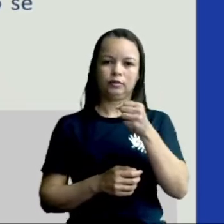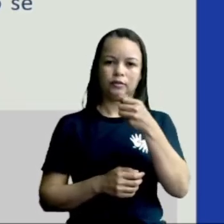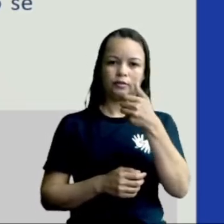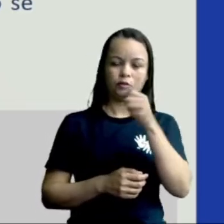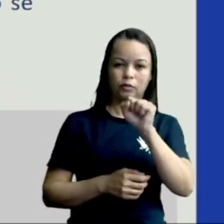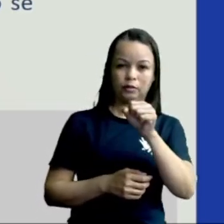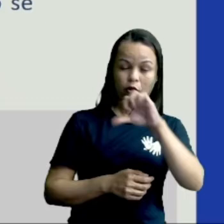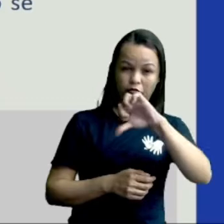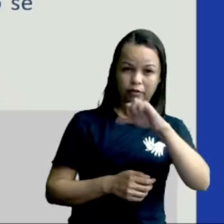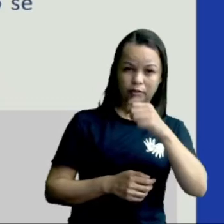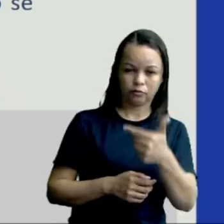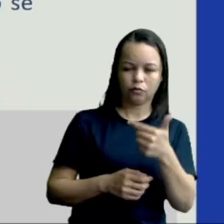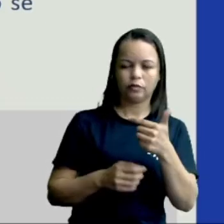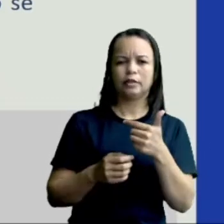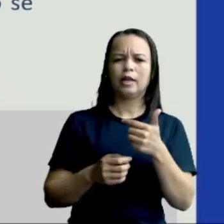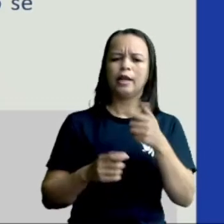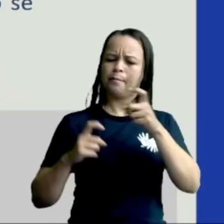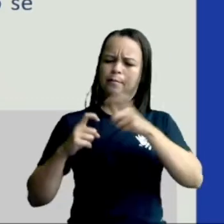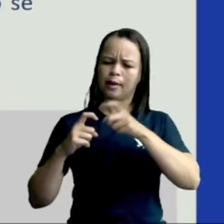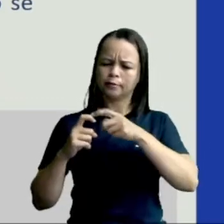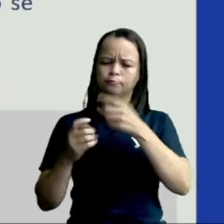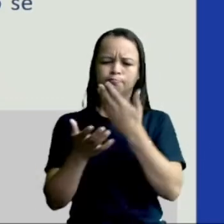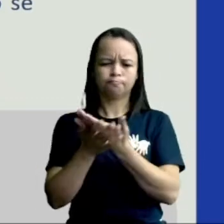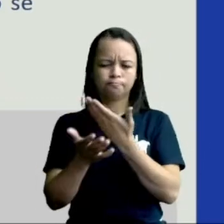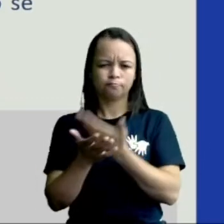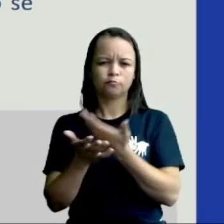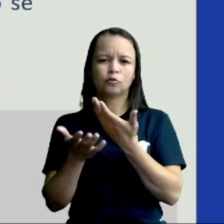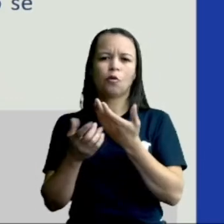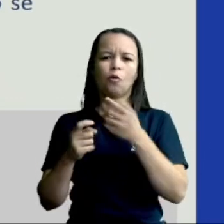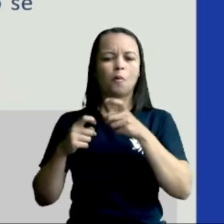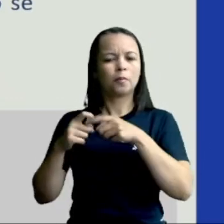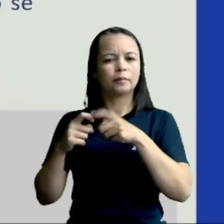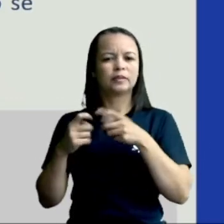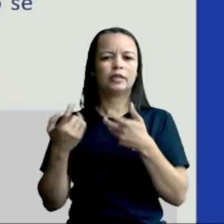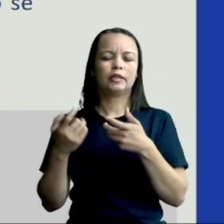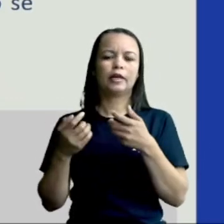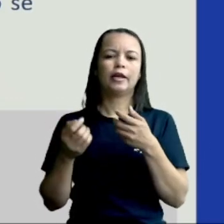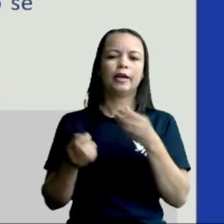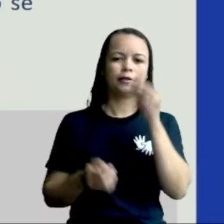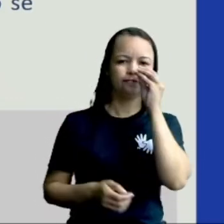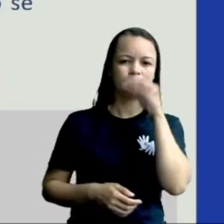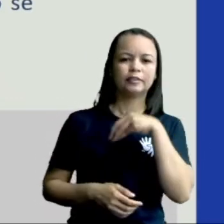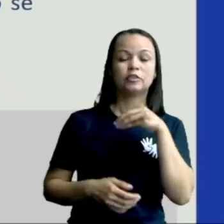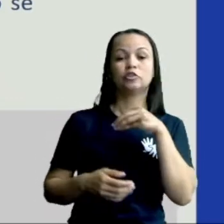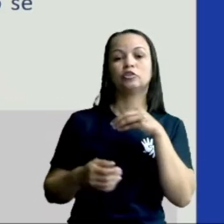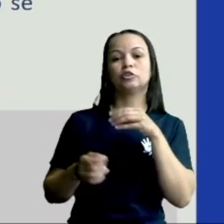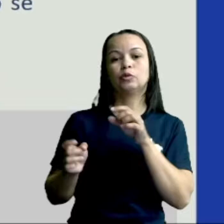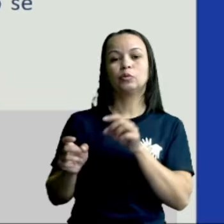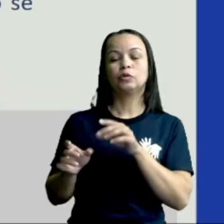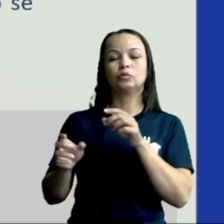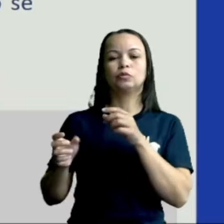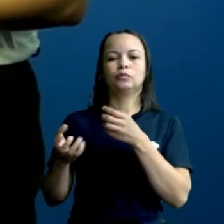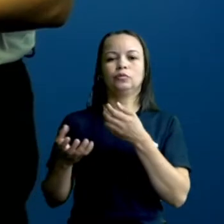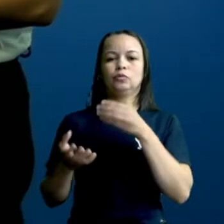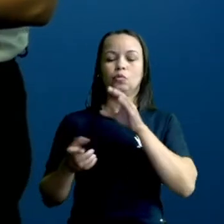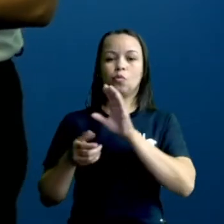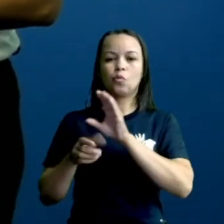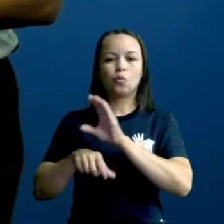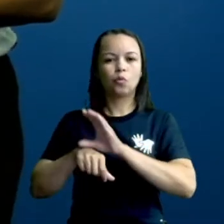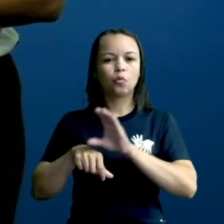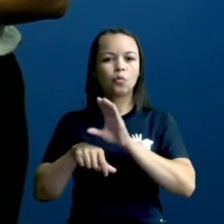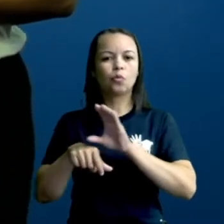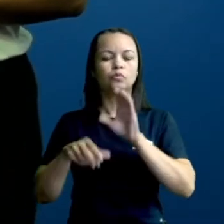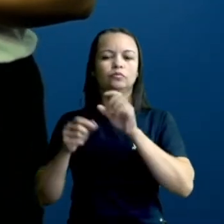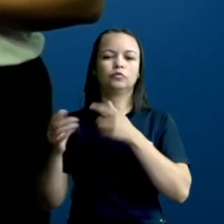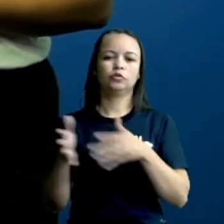médico, certo? Ele estudou medicina, mas ele desistiu na metade do curso, porque ele gostava mesmo era de escrever poesia. E o nosso